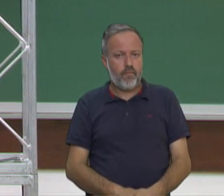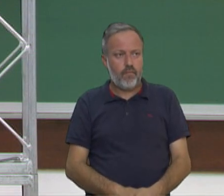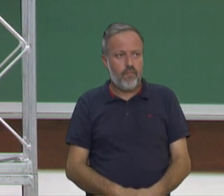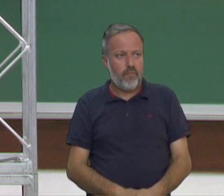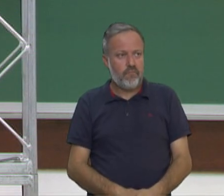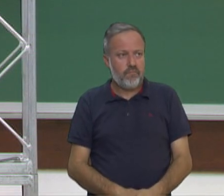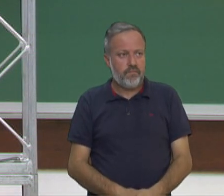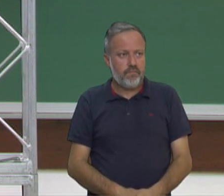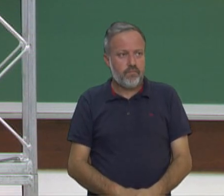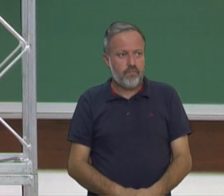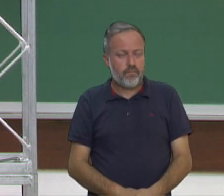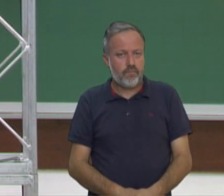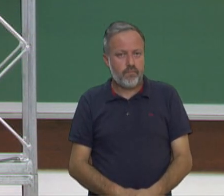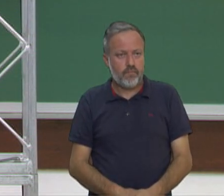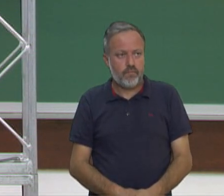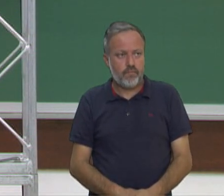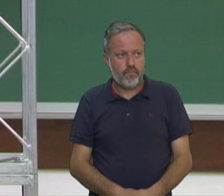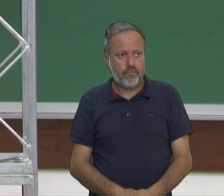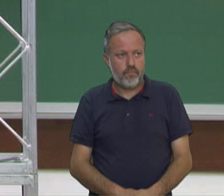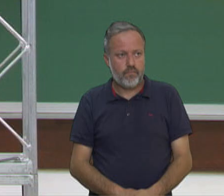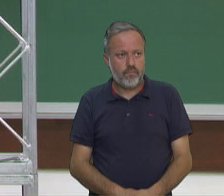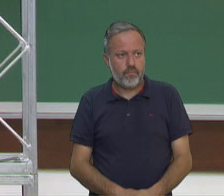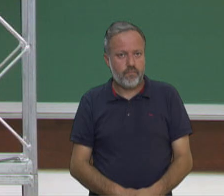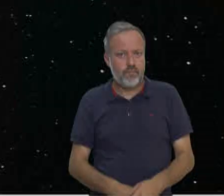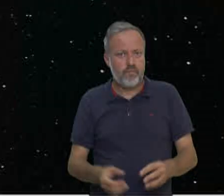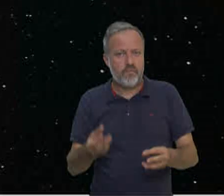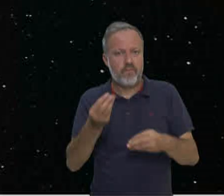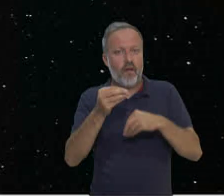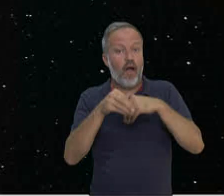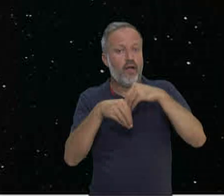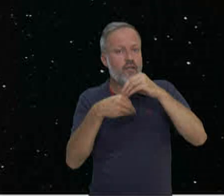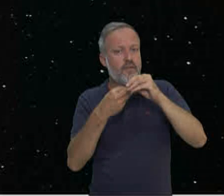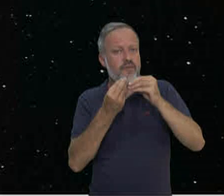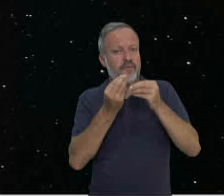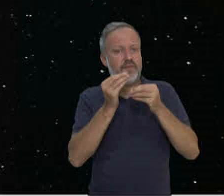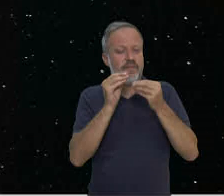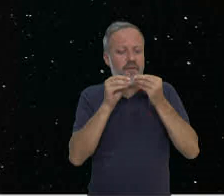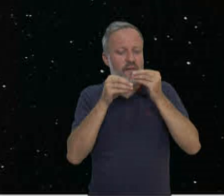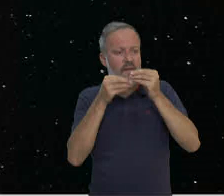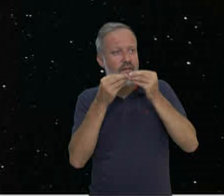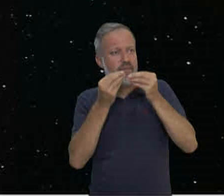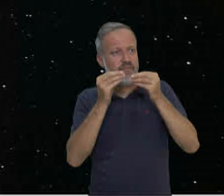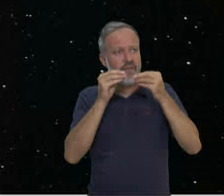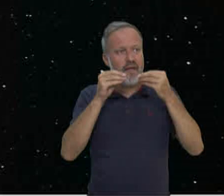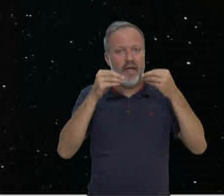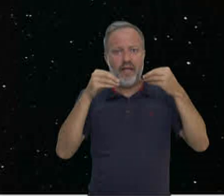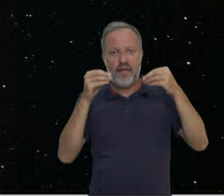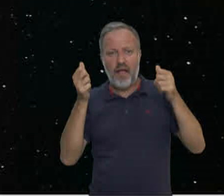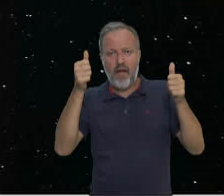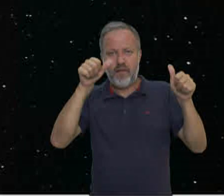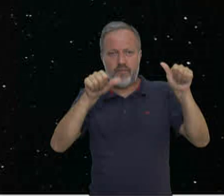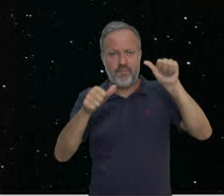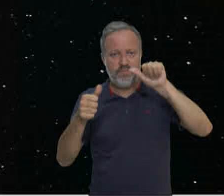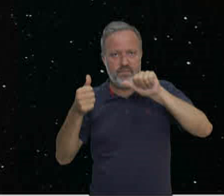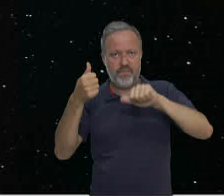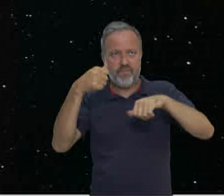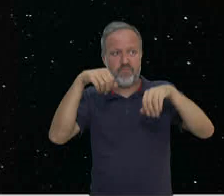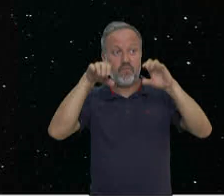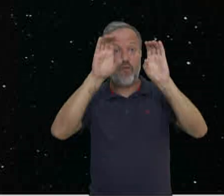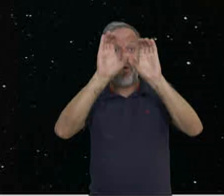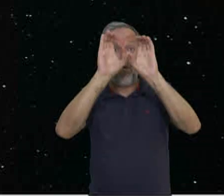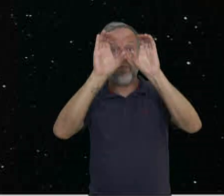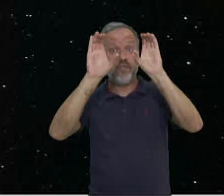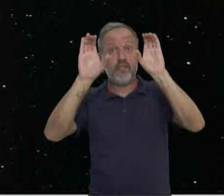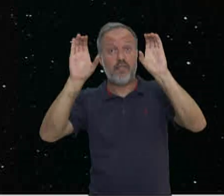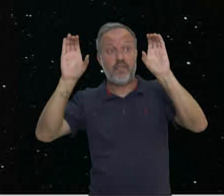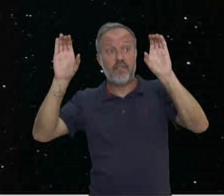hoje. Olha só que fundo interessante. Que fundo é esse? O céu noturno. Com a estrela